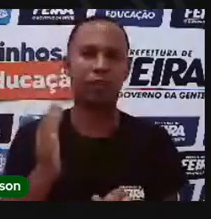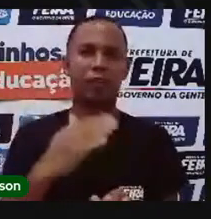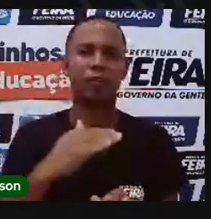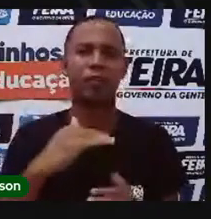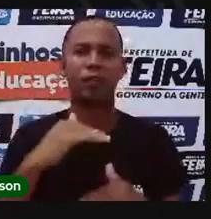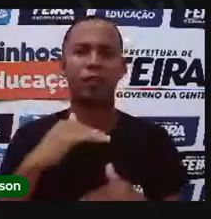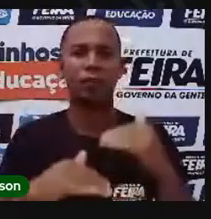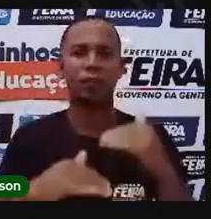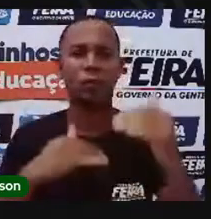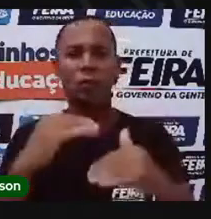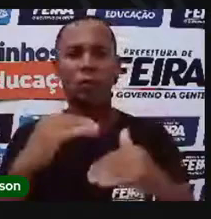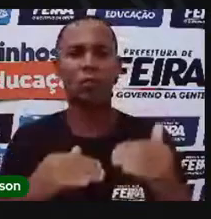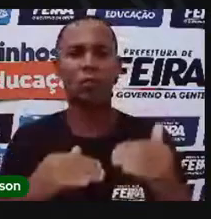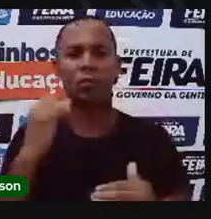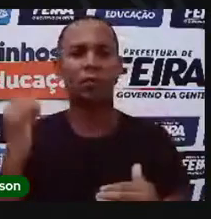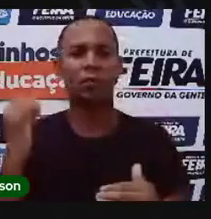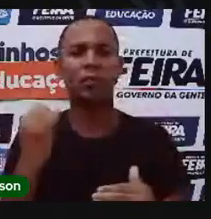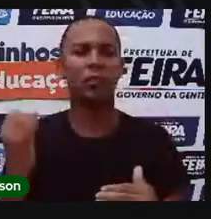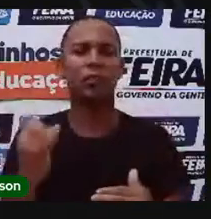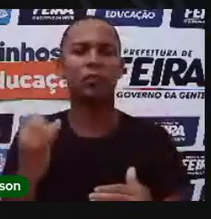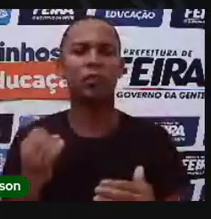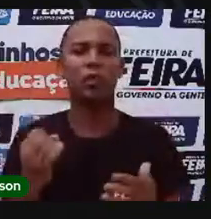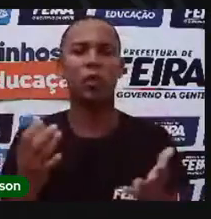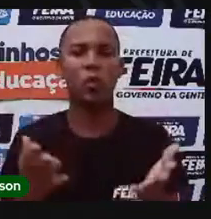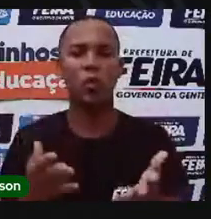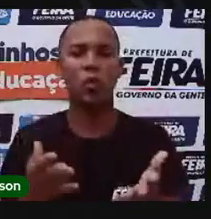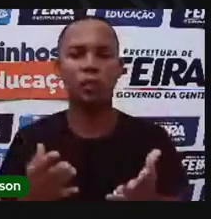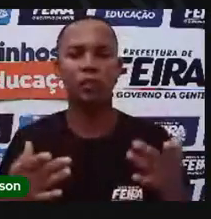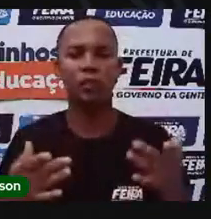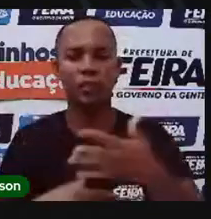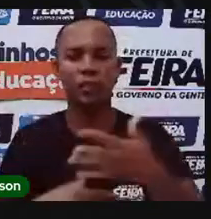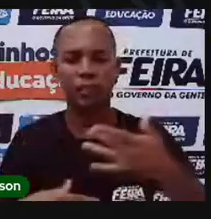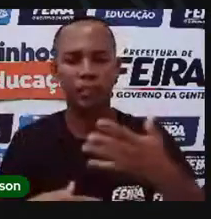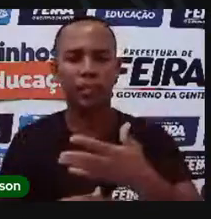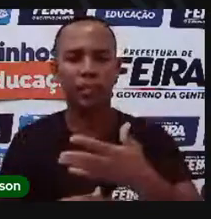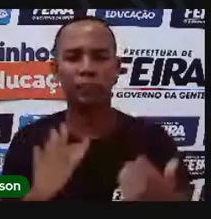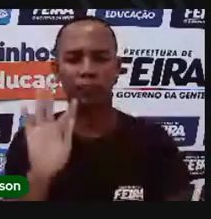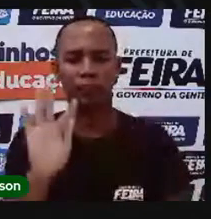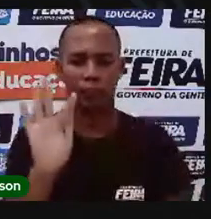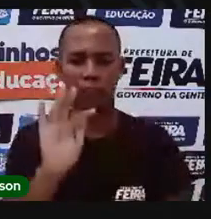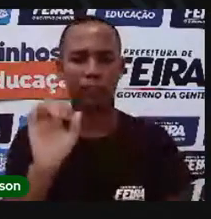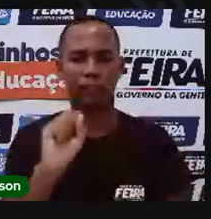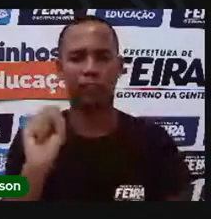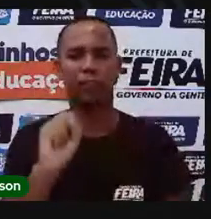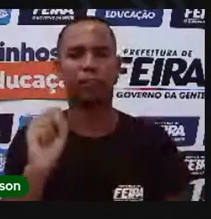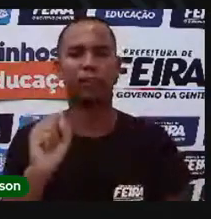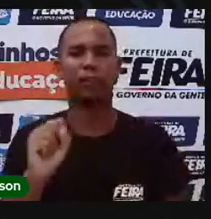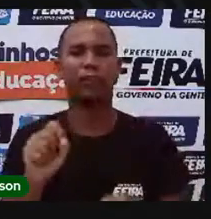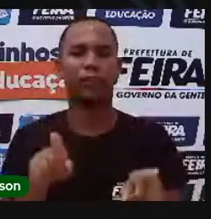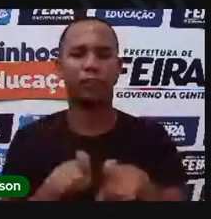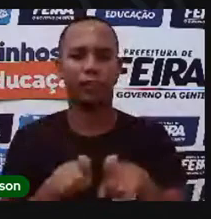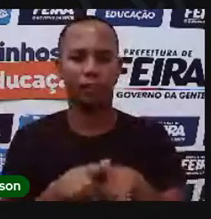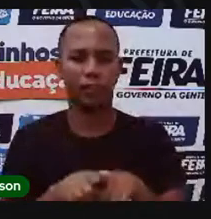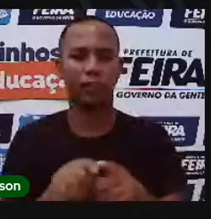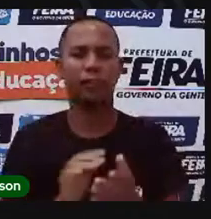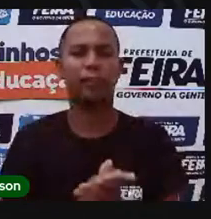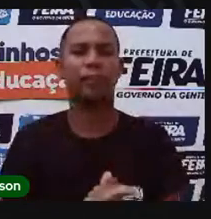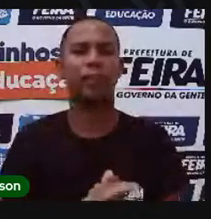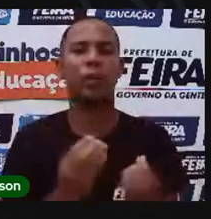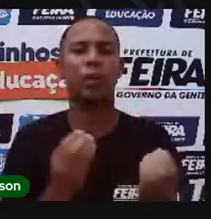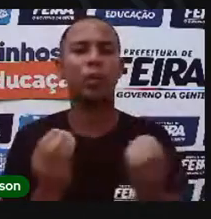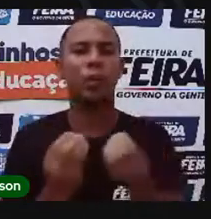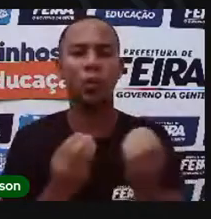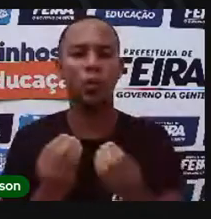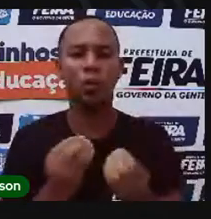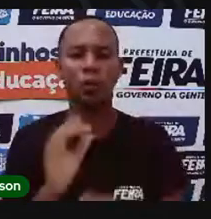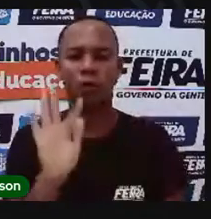foi tão importante que até hoje a nossa cidade tem o um nome, né? Feira de Santana, a Feira de Santa